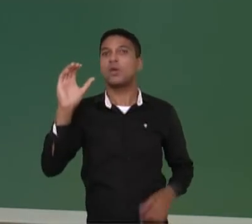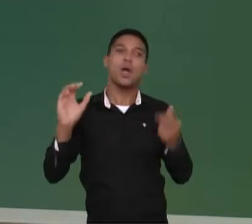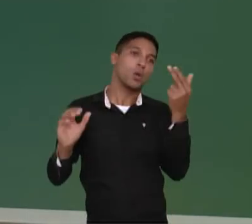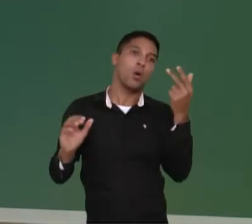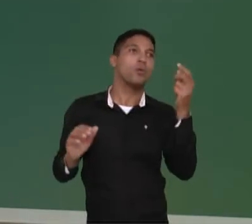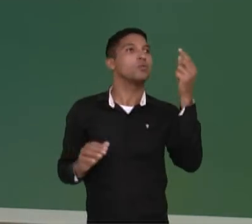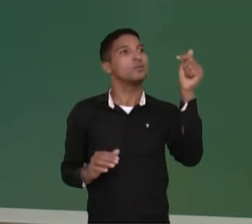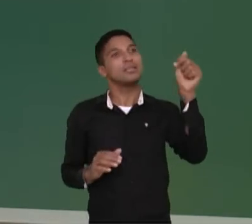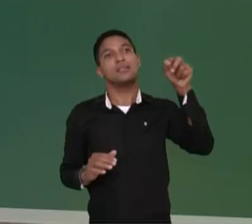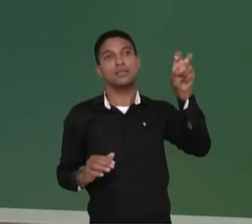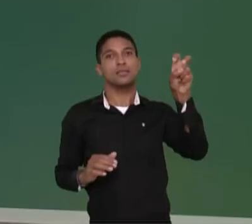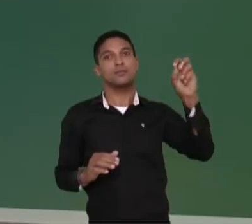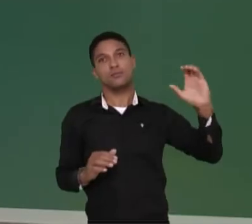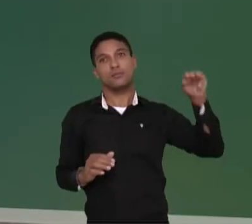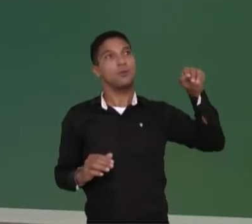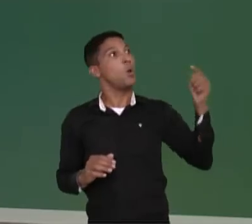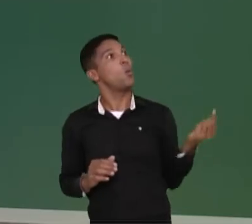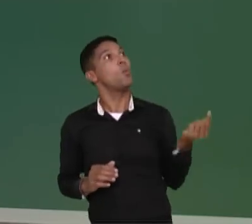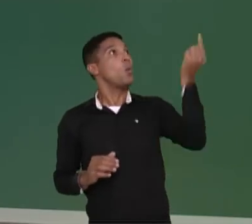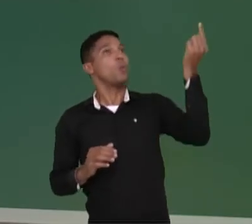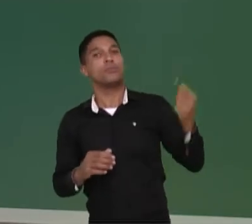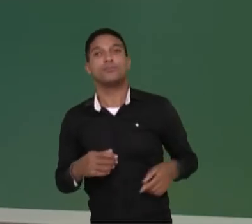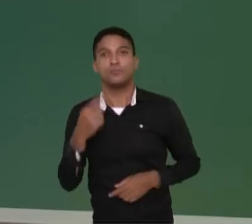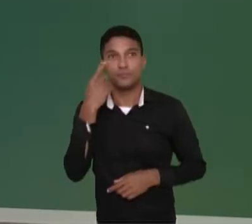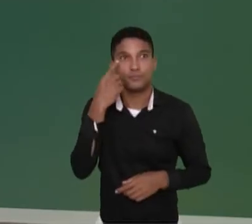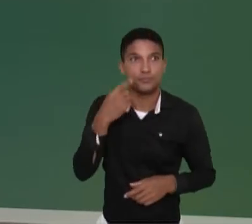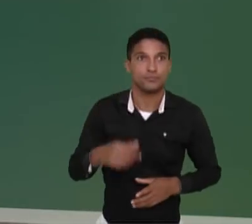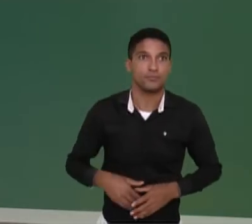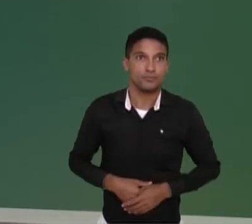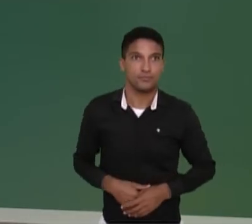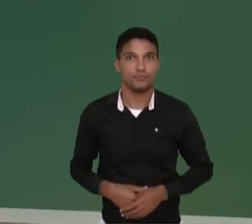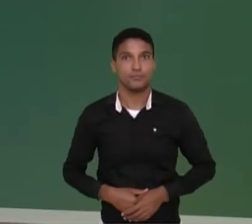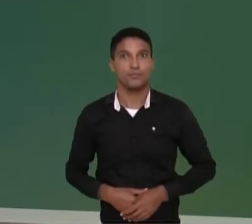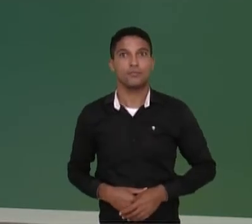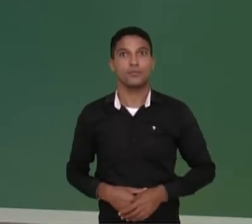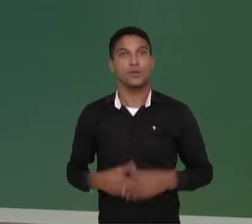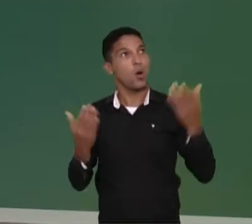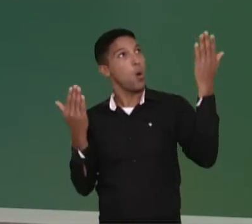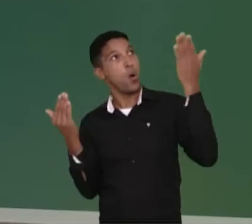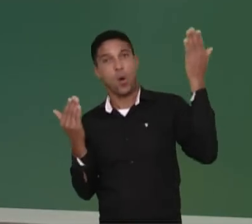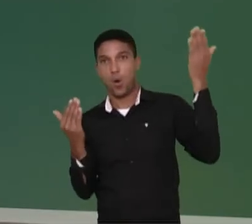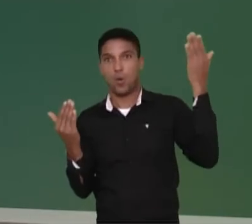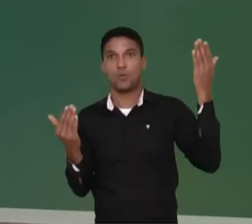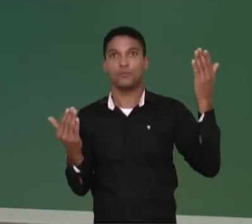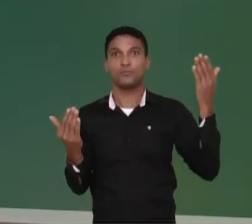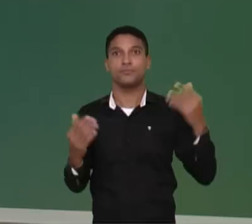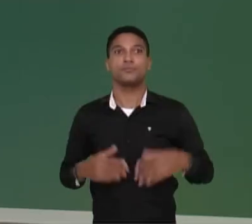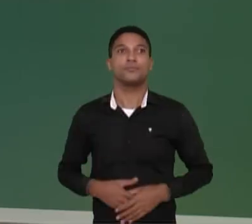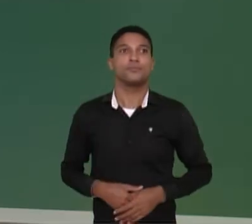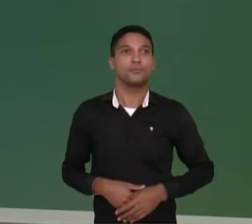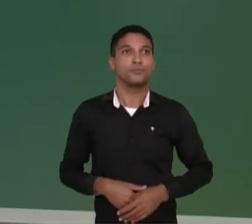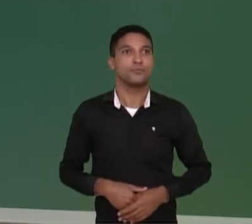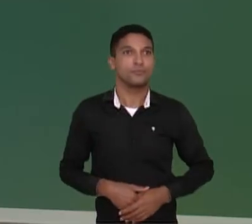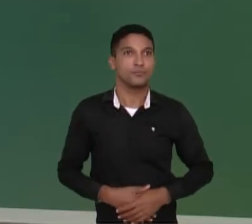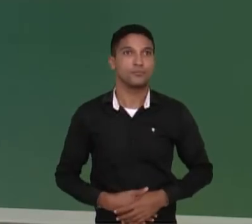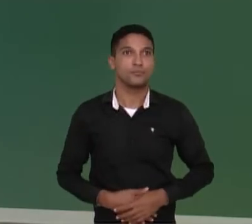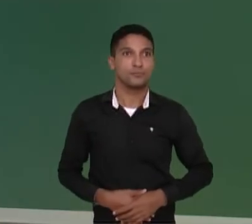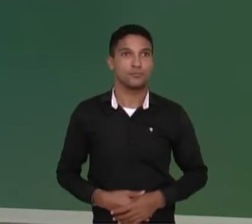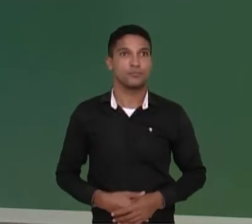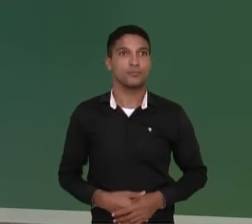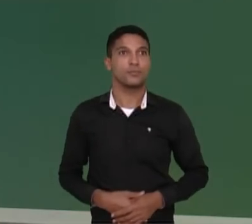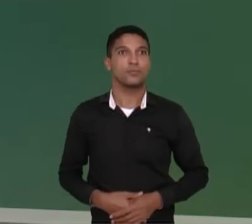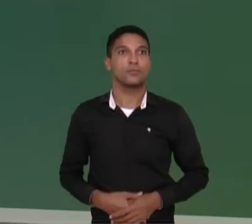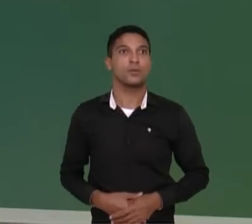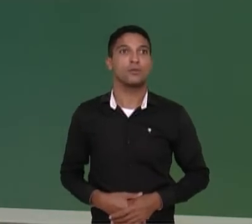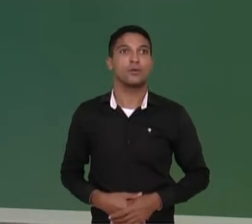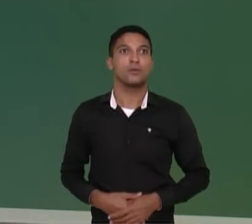tenho 75, então faço 75 mais 75 mais 75. Bem tranquilo, tá? Pode até realizar por soma esse exercício.